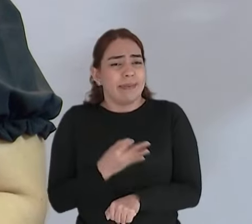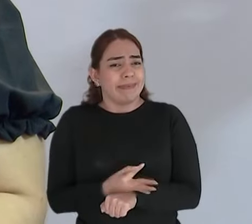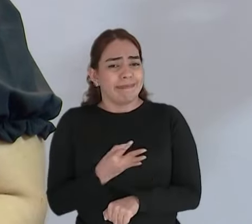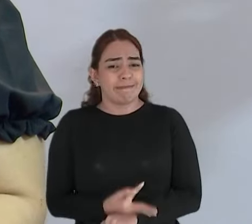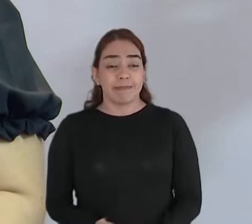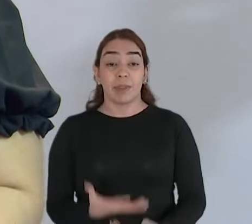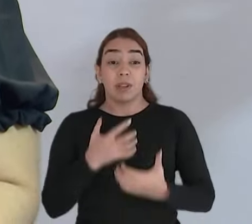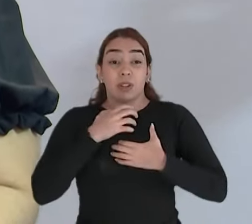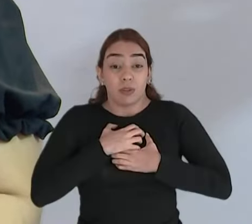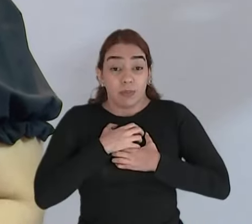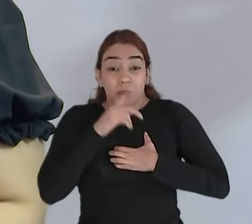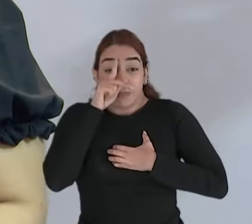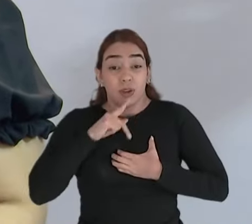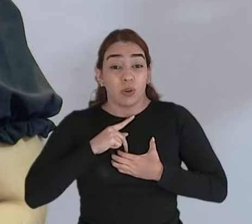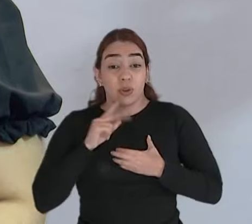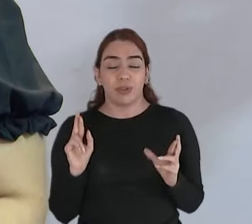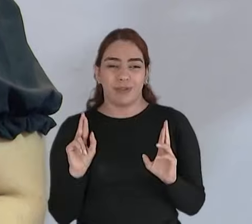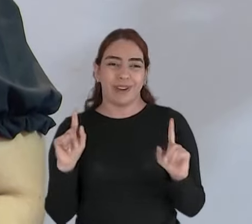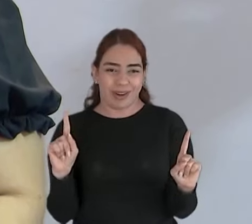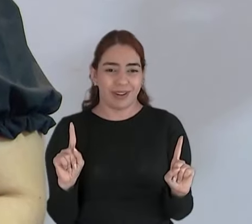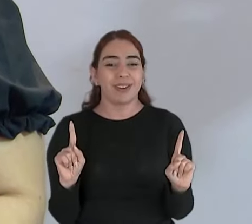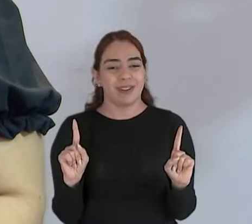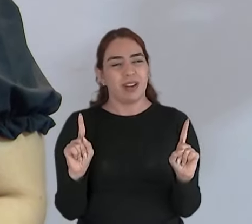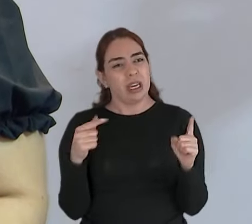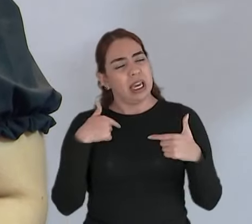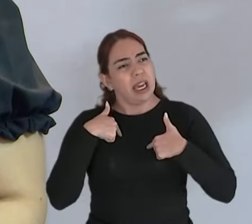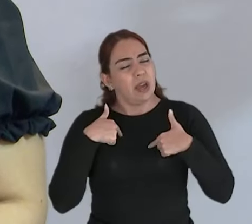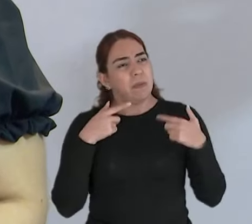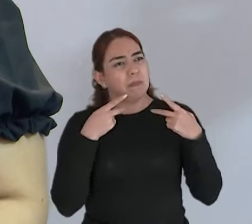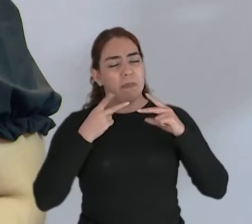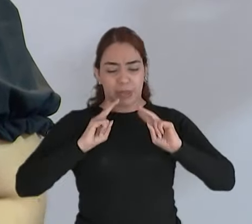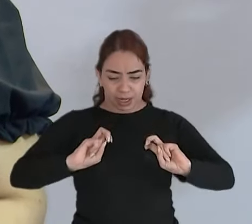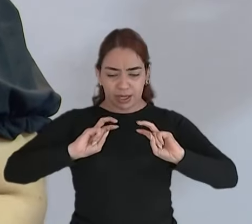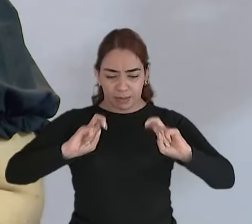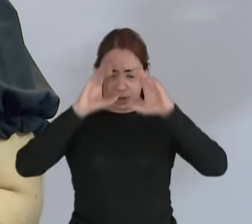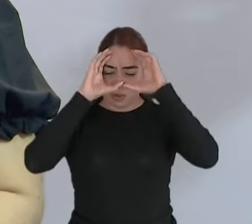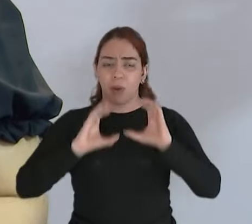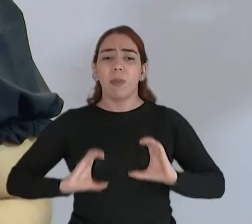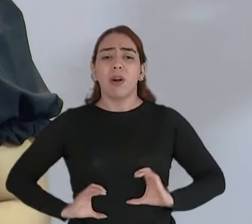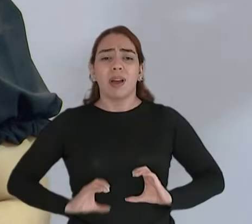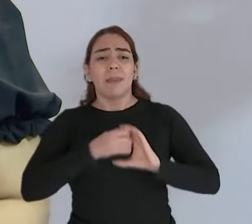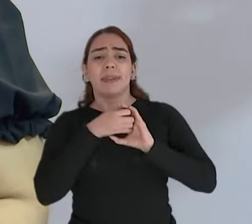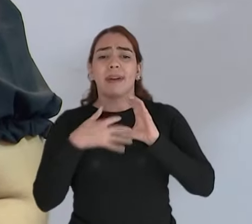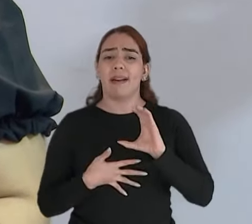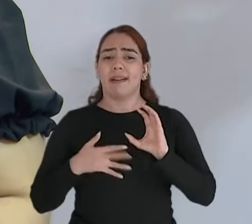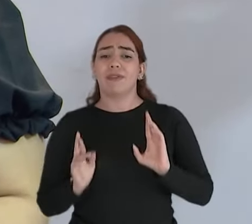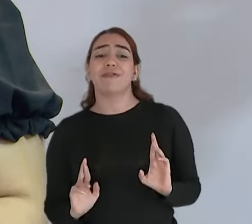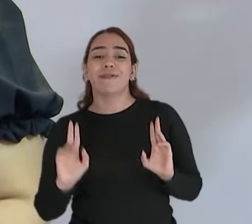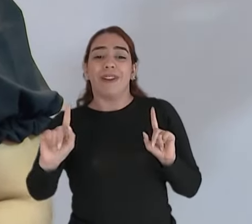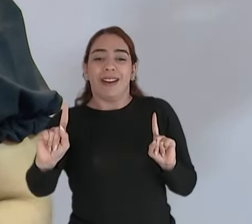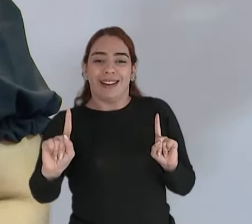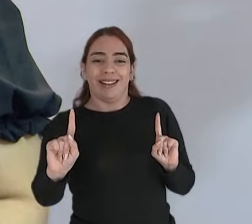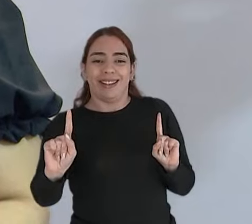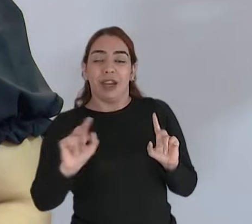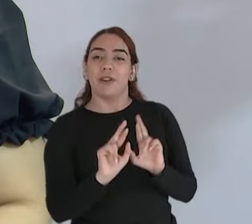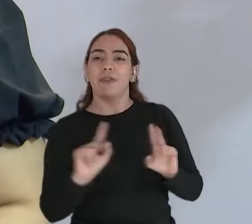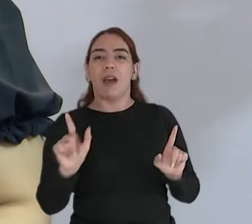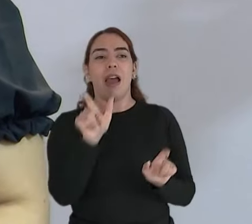uma pessoa diferente das outras. Eu percebia que tinha algo em mim que as outras pessoas não tinham,